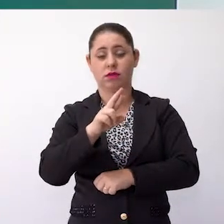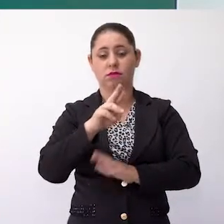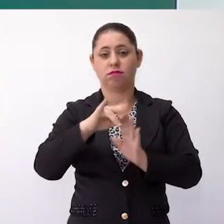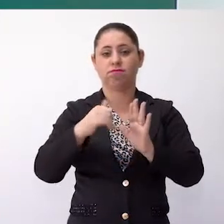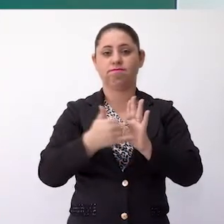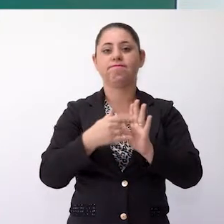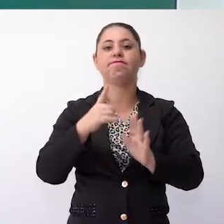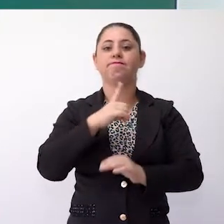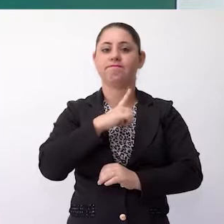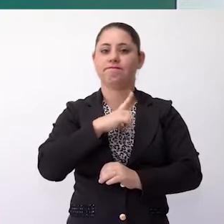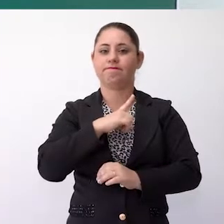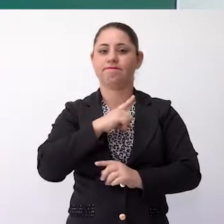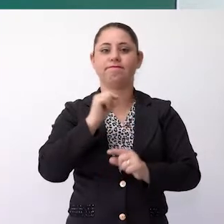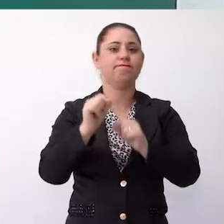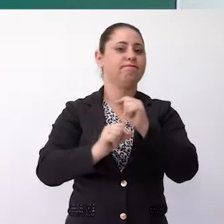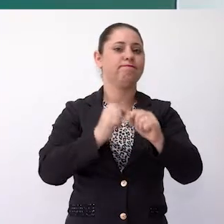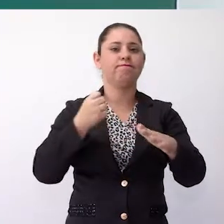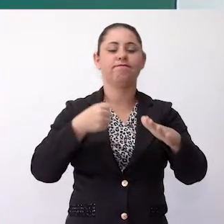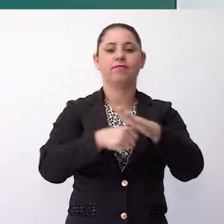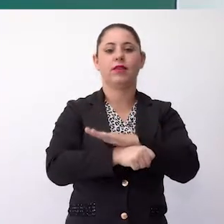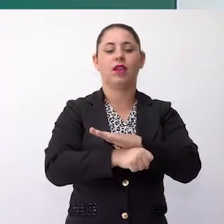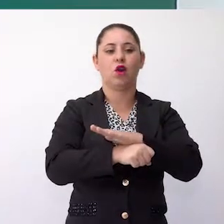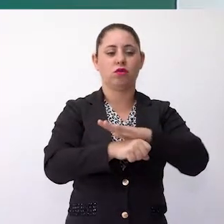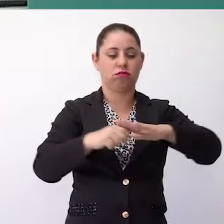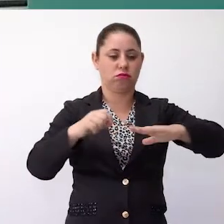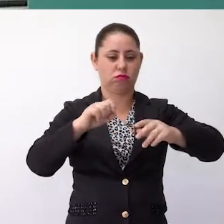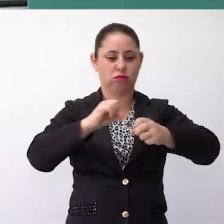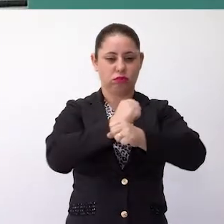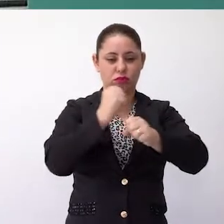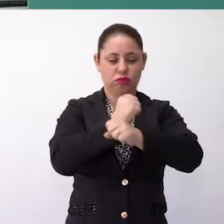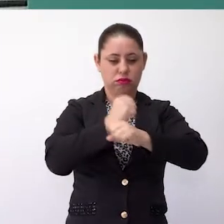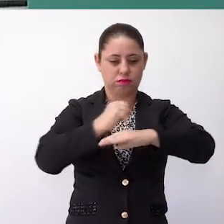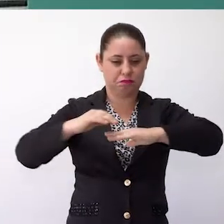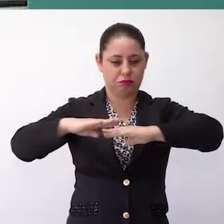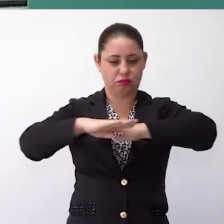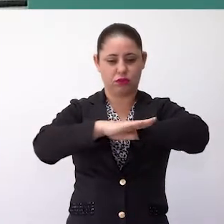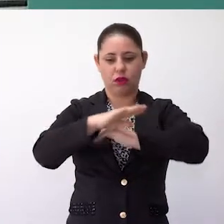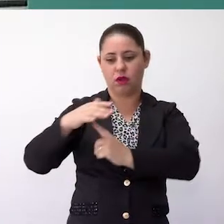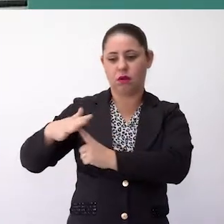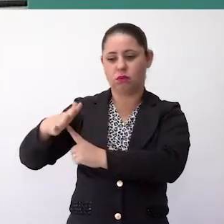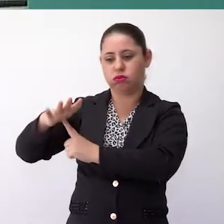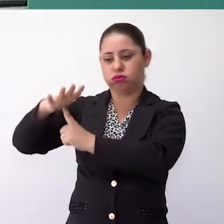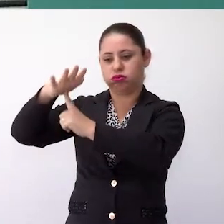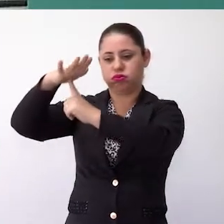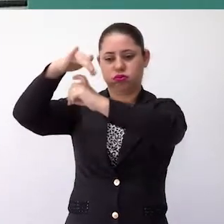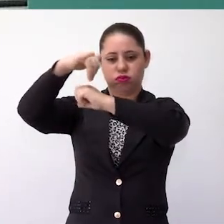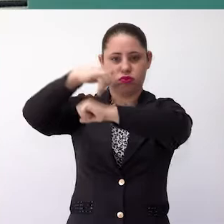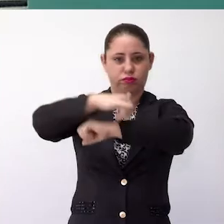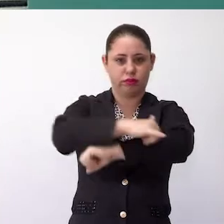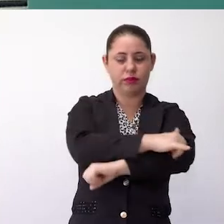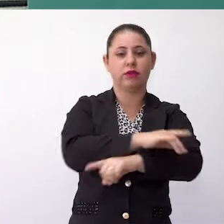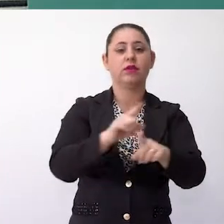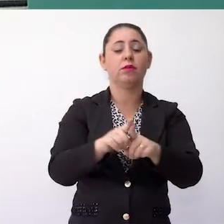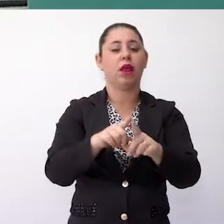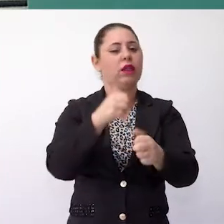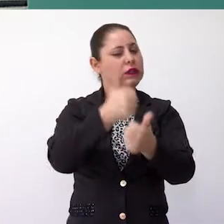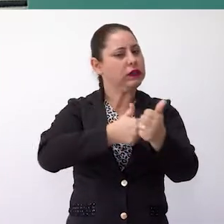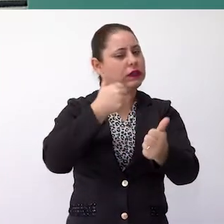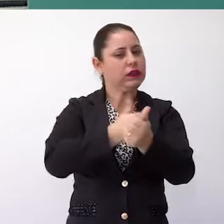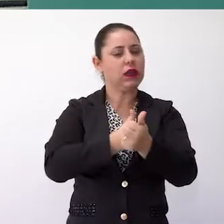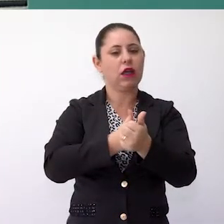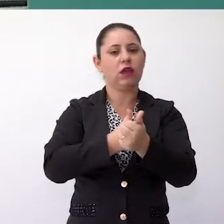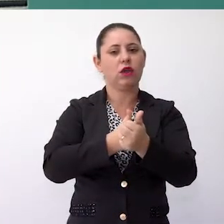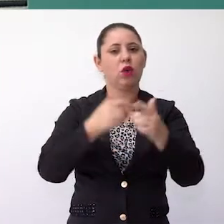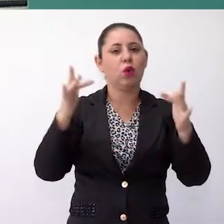há a instalação de um heliporto e estamos aí nas tratativas também para que seja